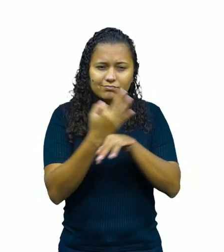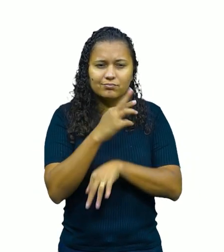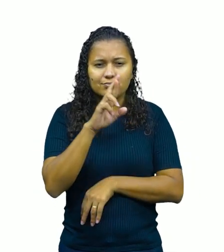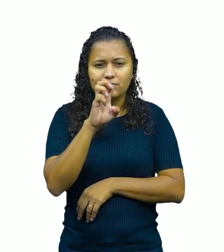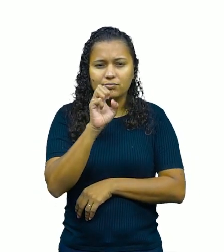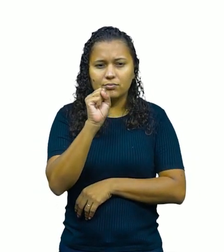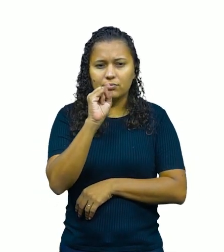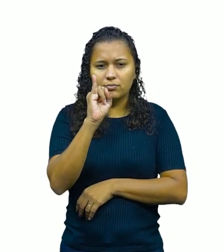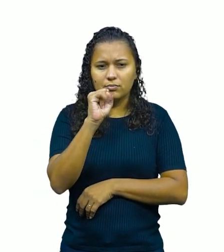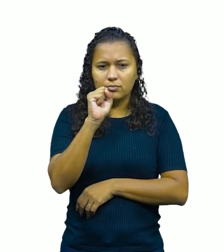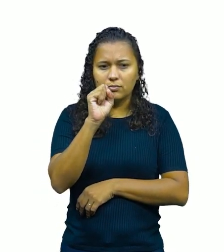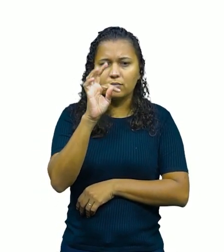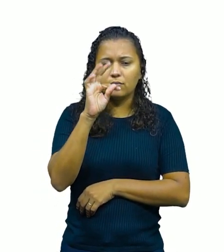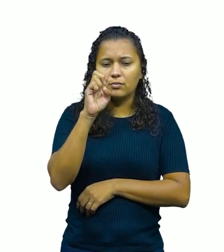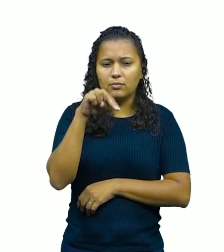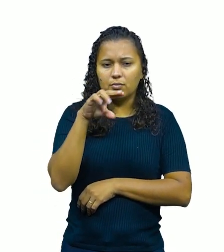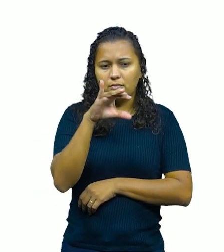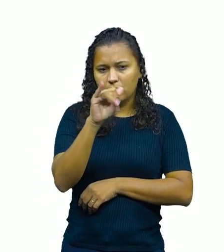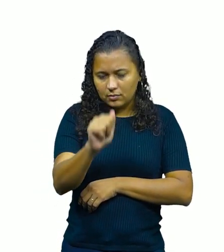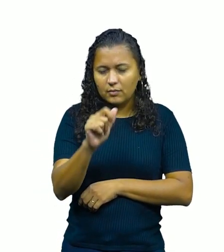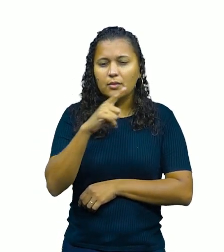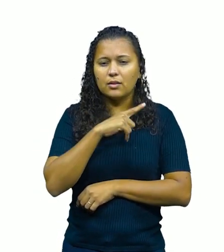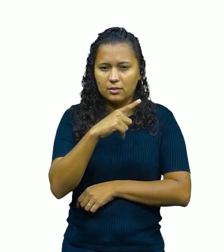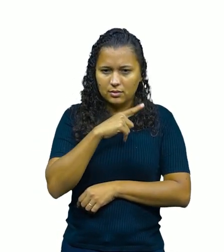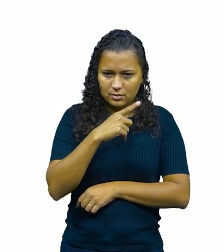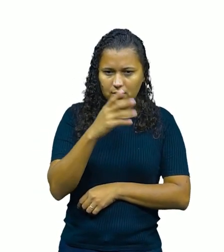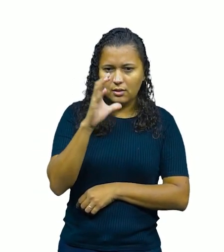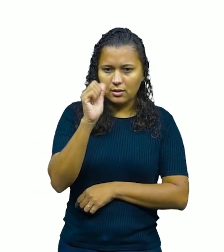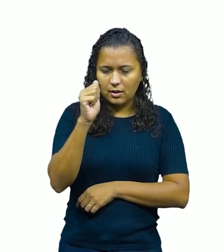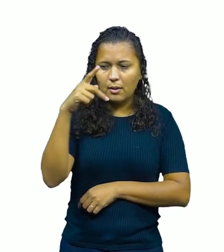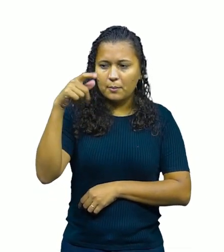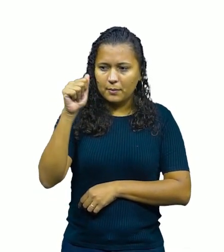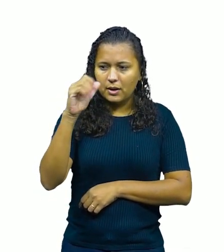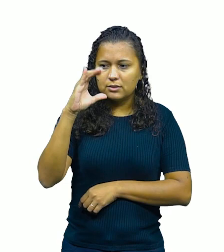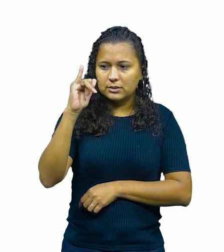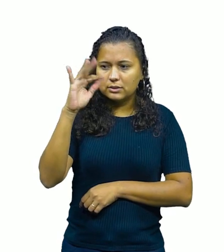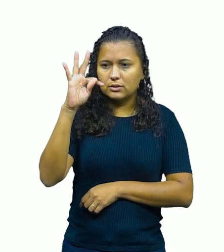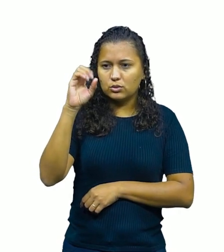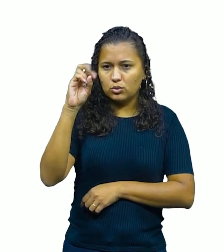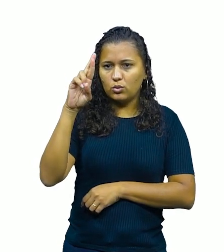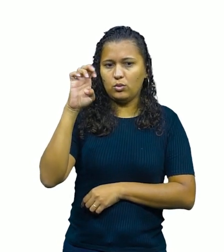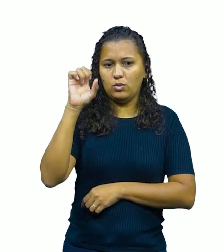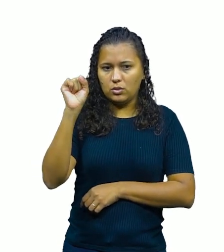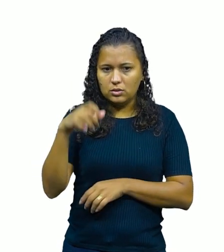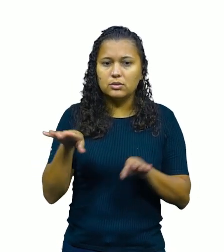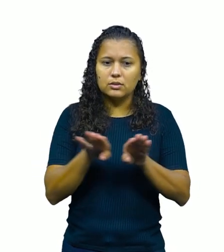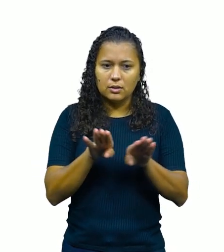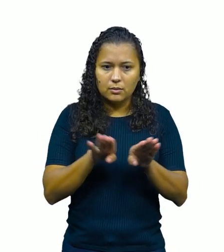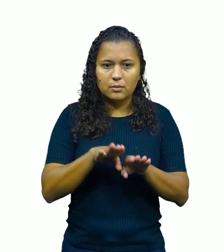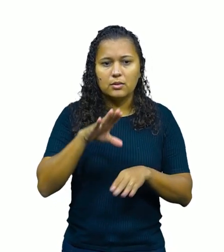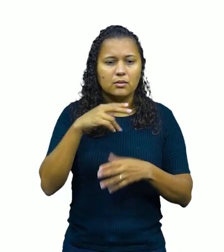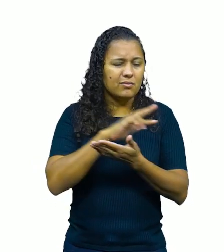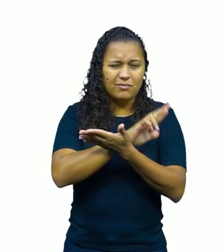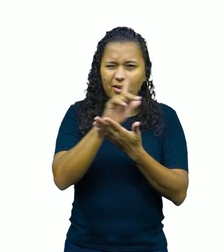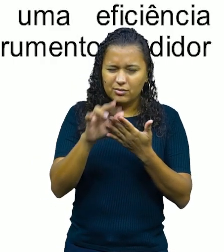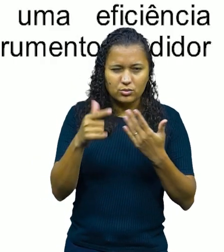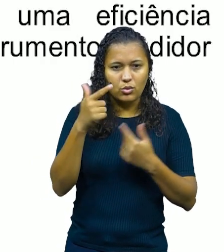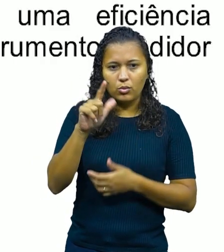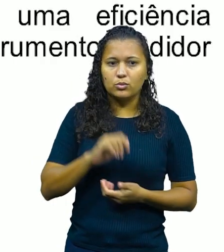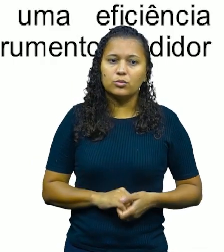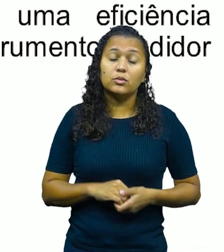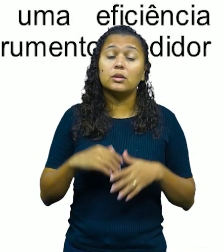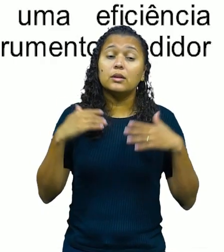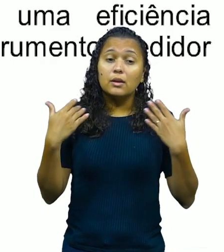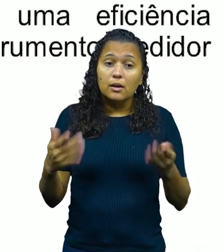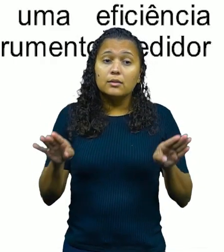resistências, a capacitação, que você tem ali os capacitores, né? O strain gauge e entre outros.